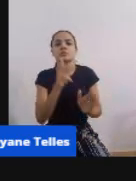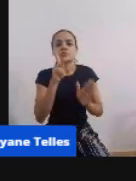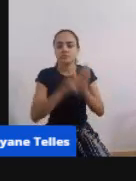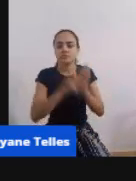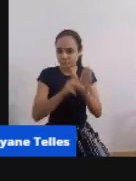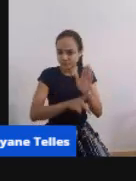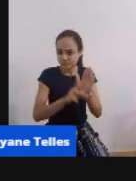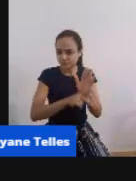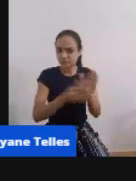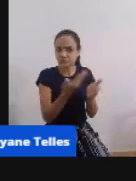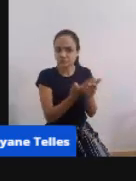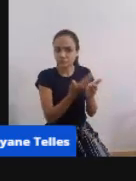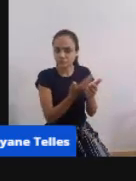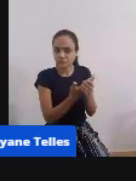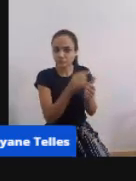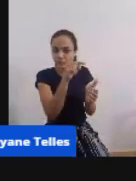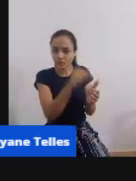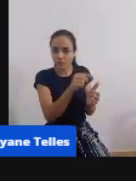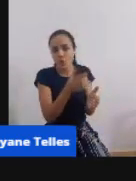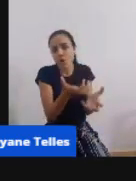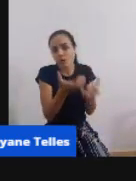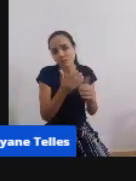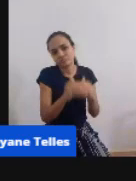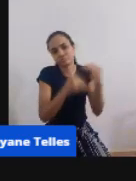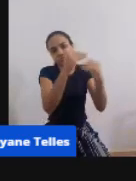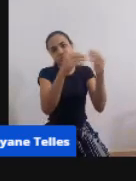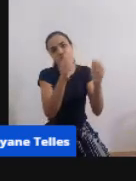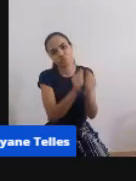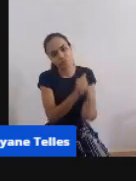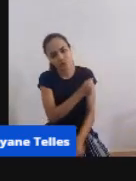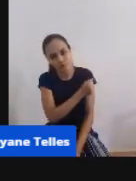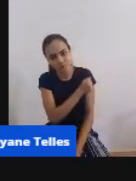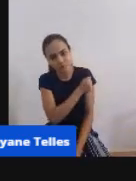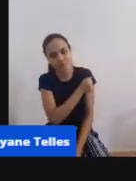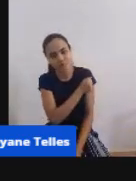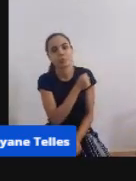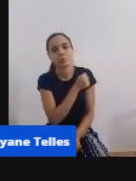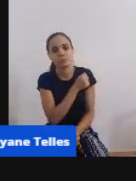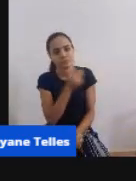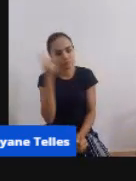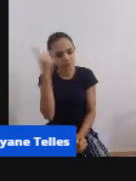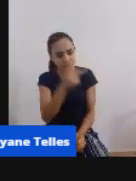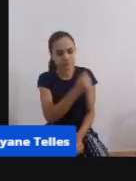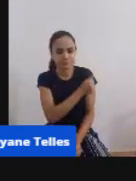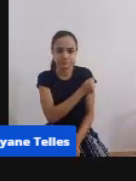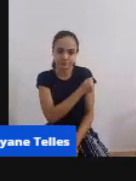alunos. O próximo slide, por gentileza.